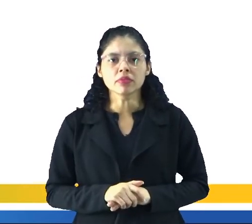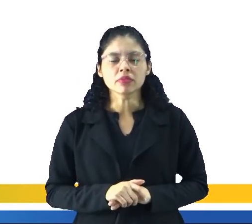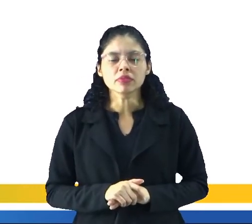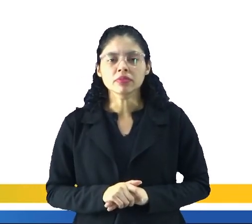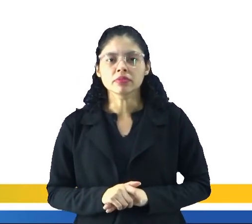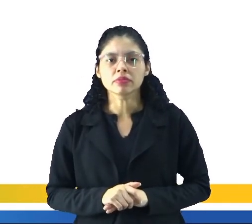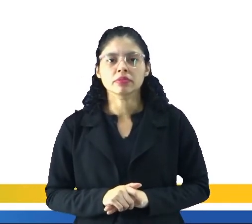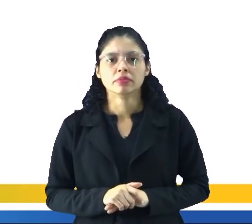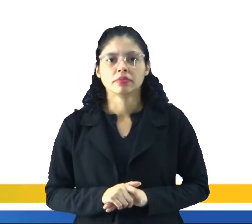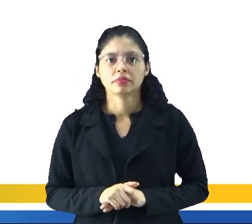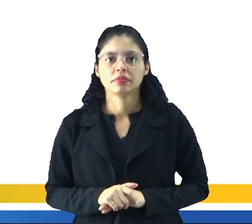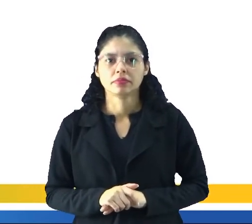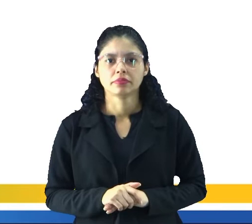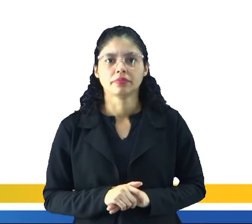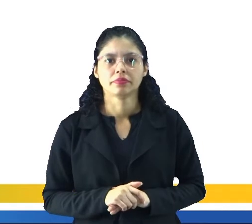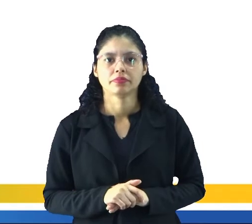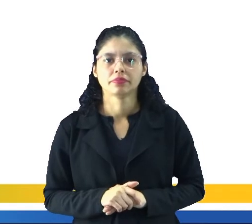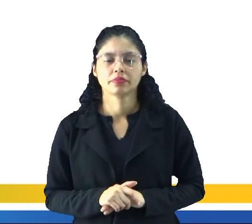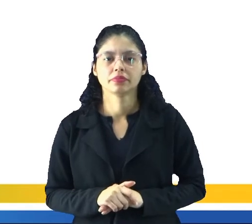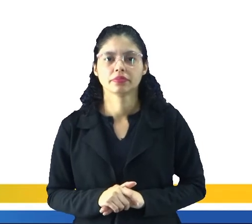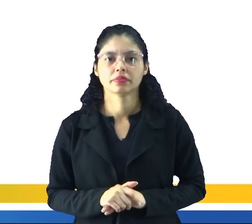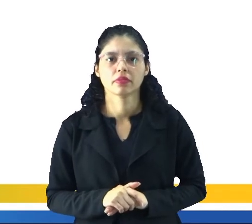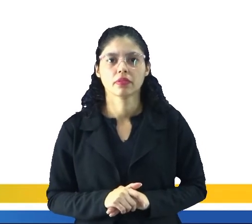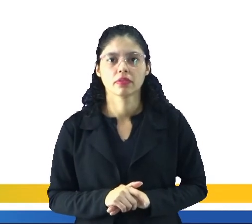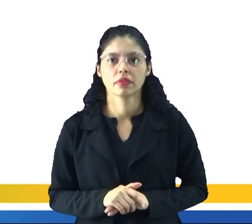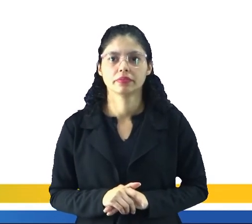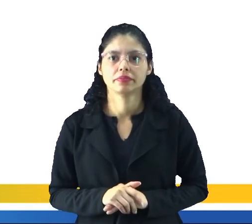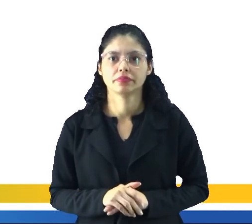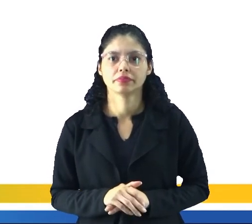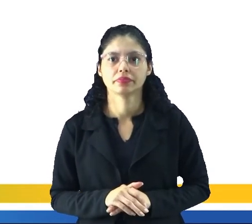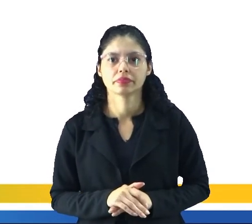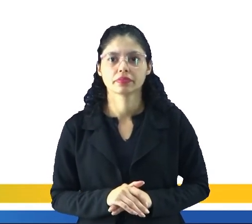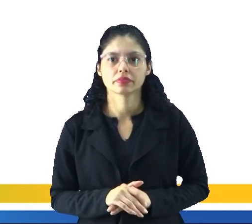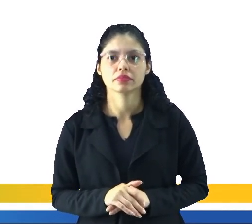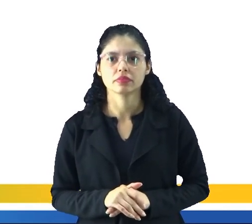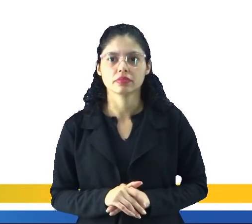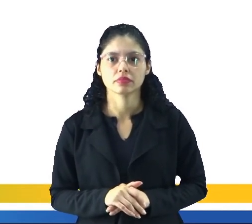lá, pensando aí na resposta.